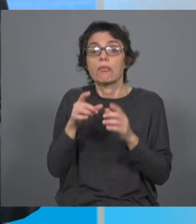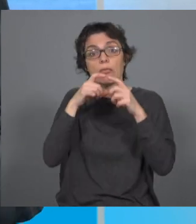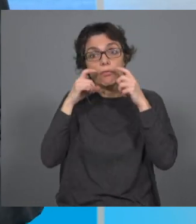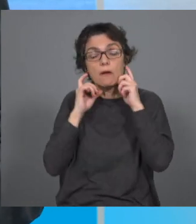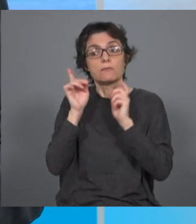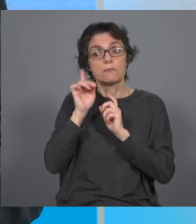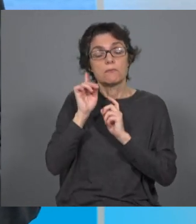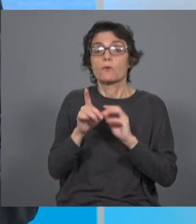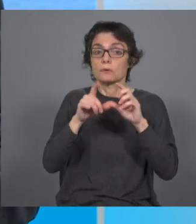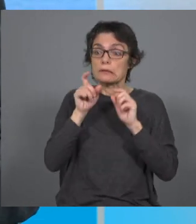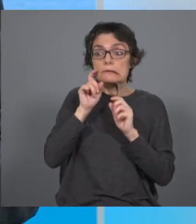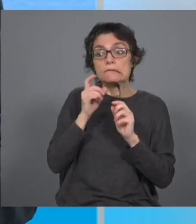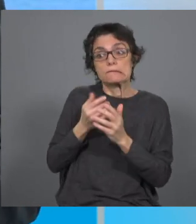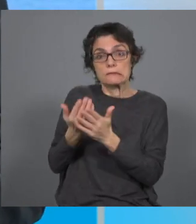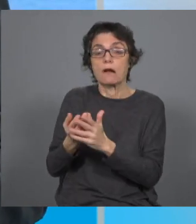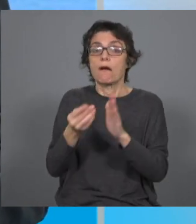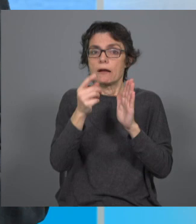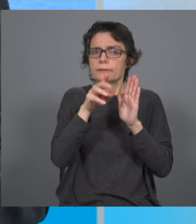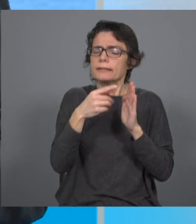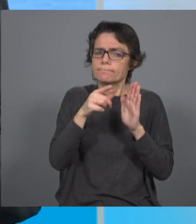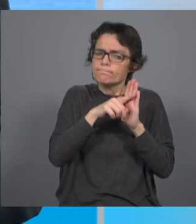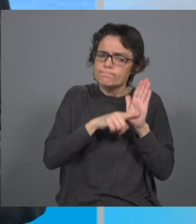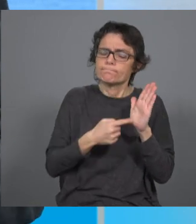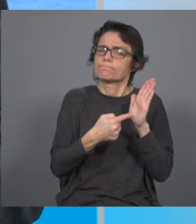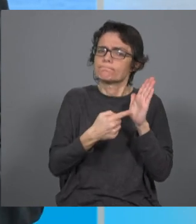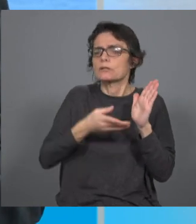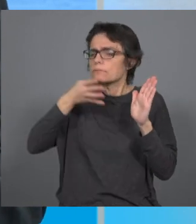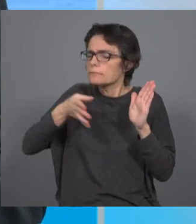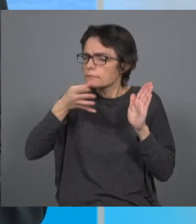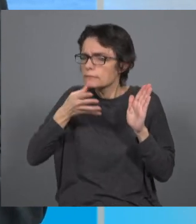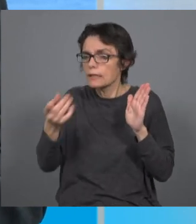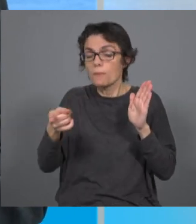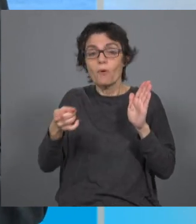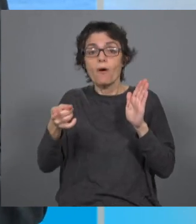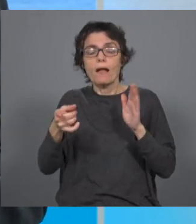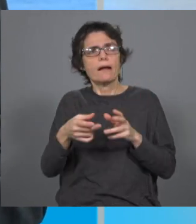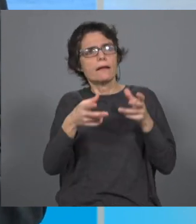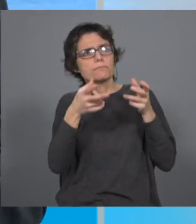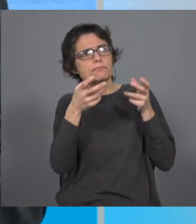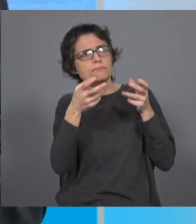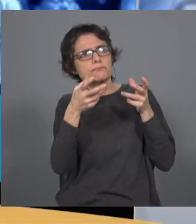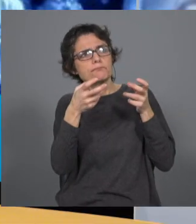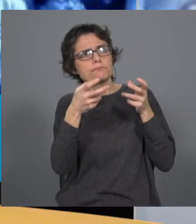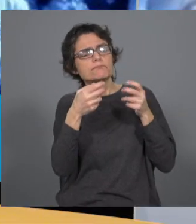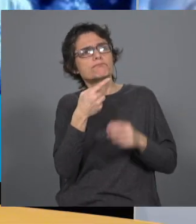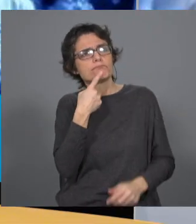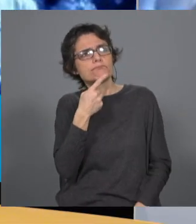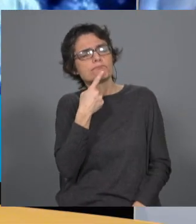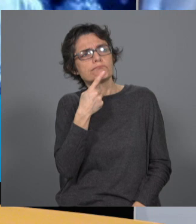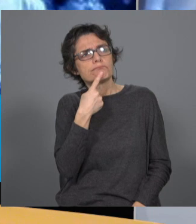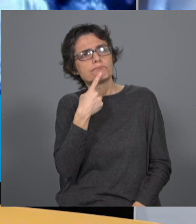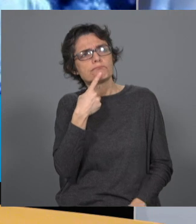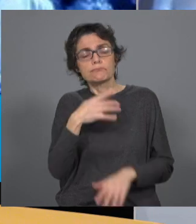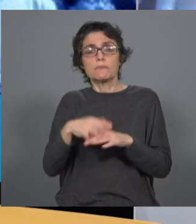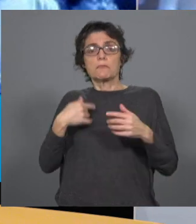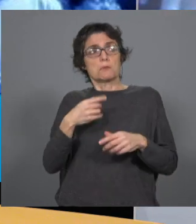vezes, argumentos que não são propriamente... uma criança entende, intui e aplica. E, por